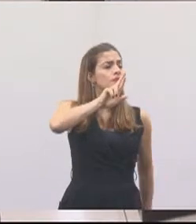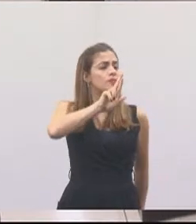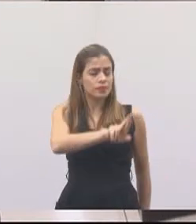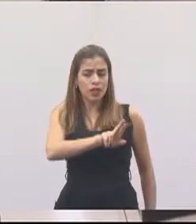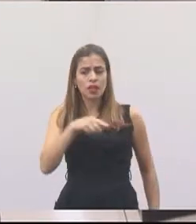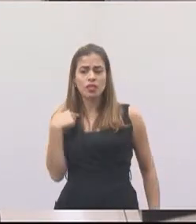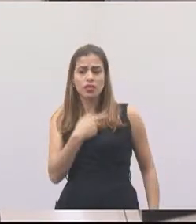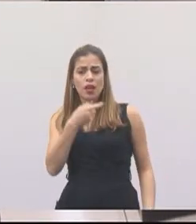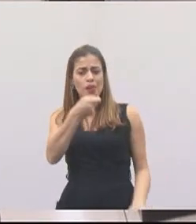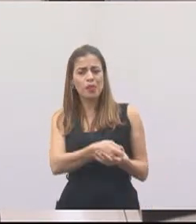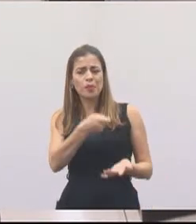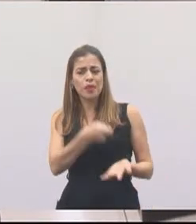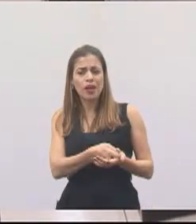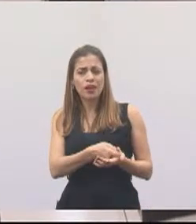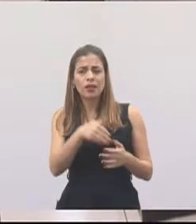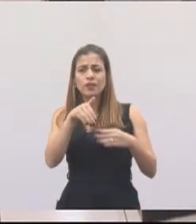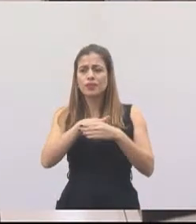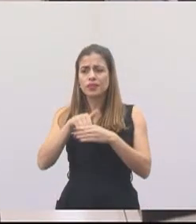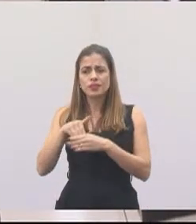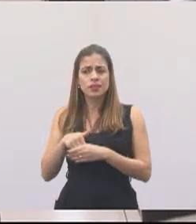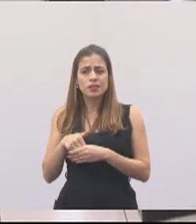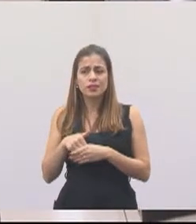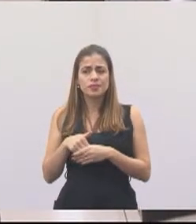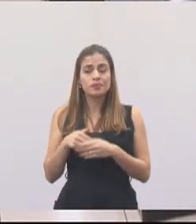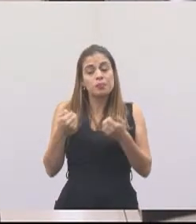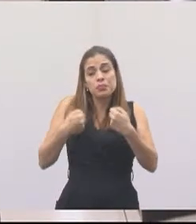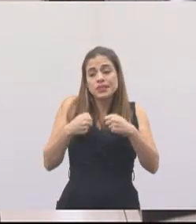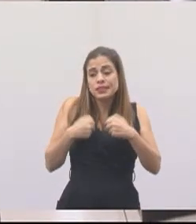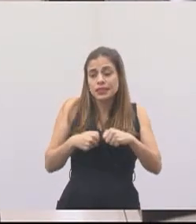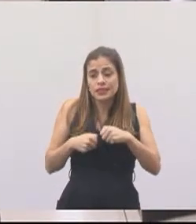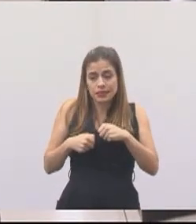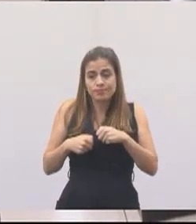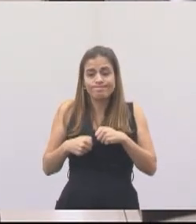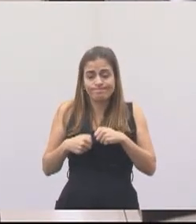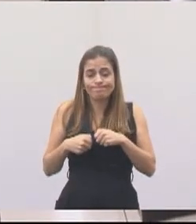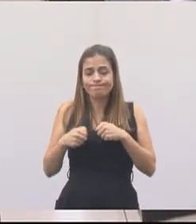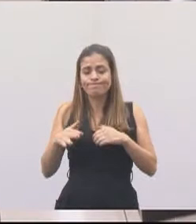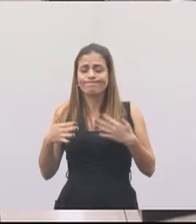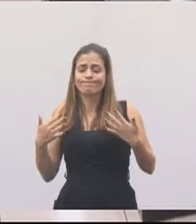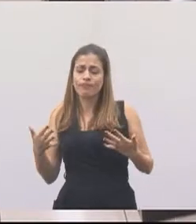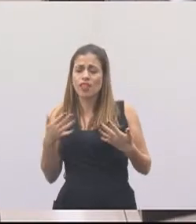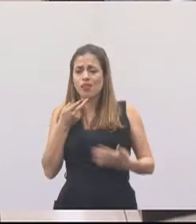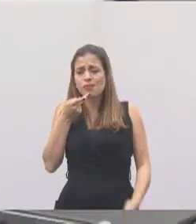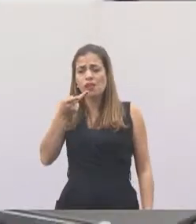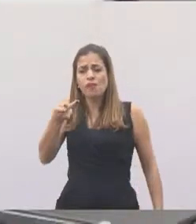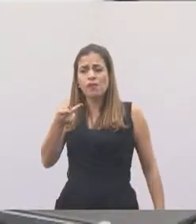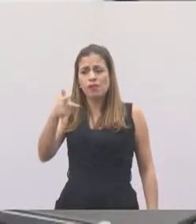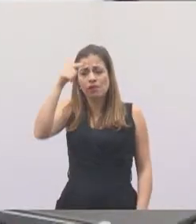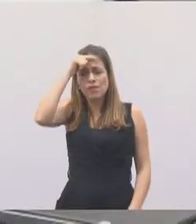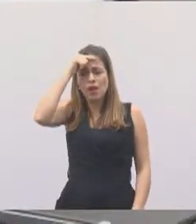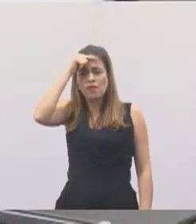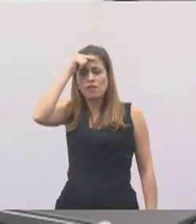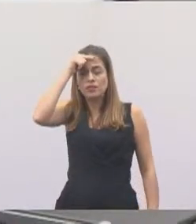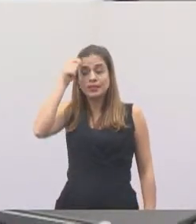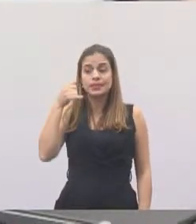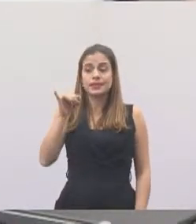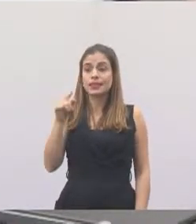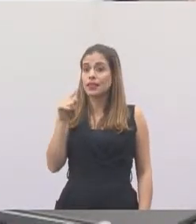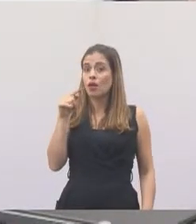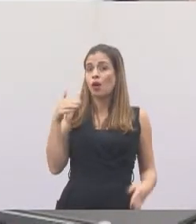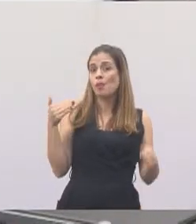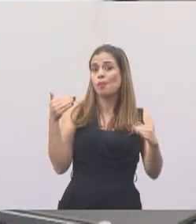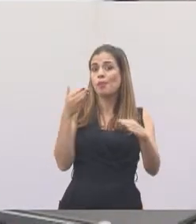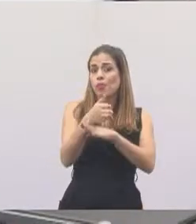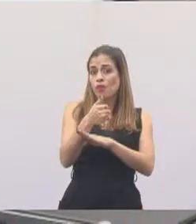gente é obrigado a votar, não tem saída, porque como diz o Luiz Flávio, se a gente não aprovar